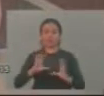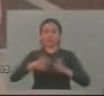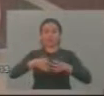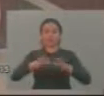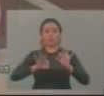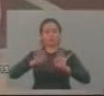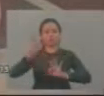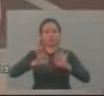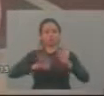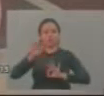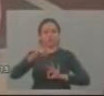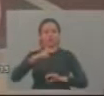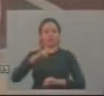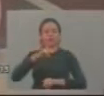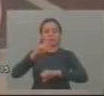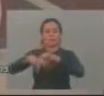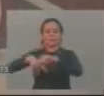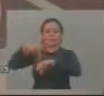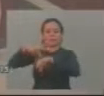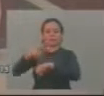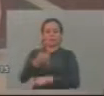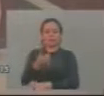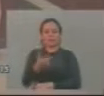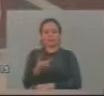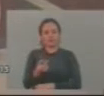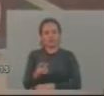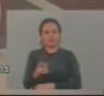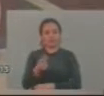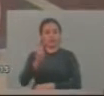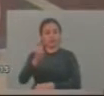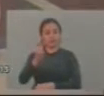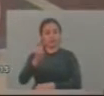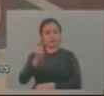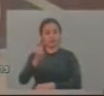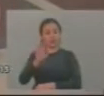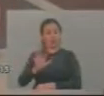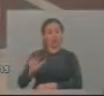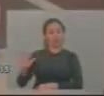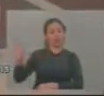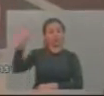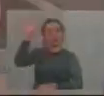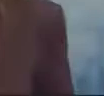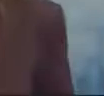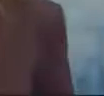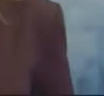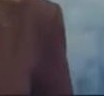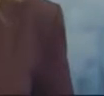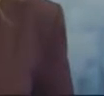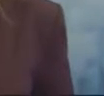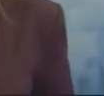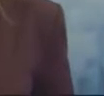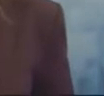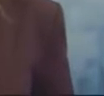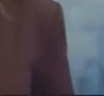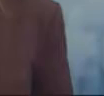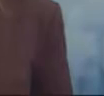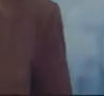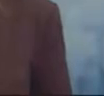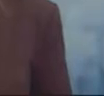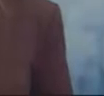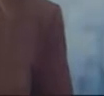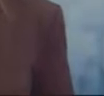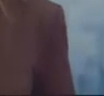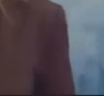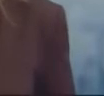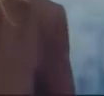e empresas sobre a necessidade de amamentação exclusiva até os 6 meses de vida. Daqui a pouco, Movimento